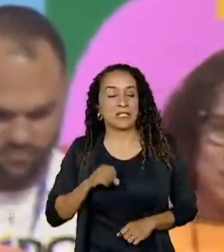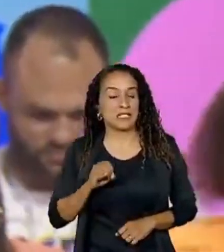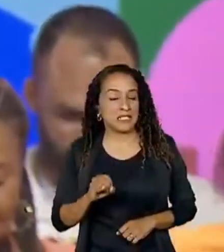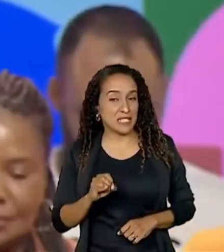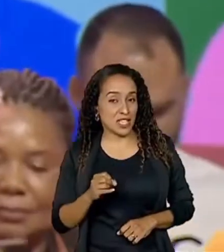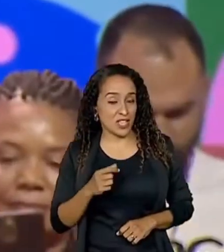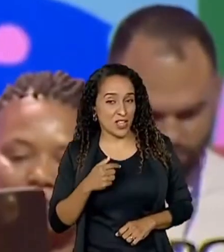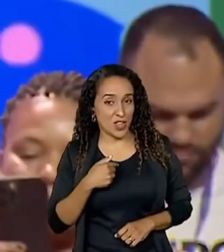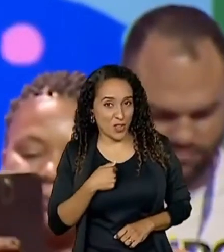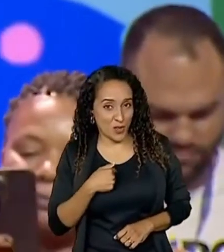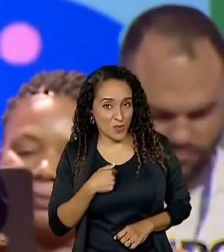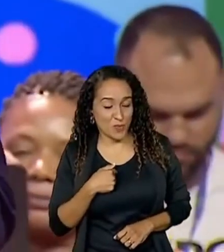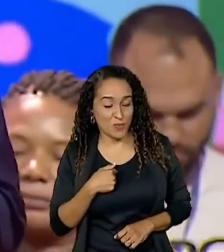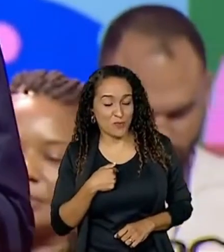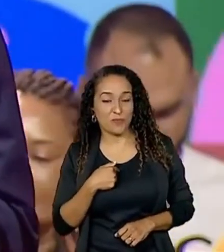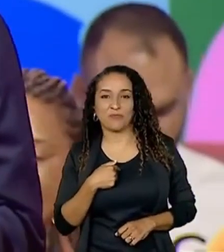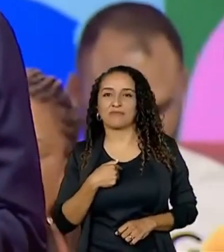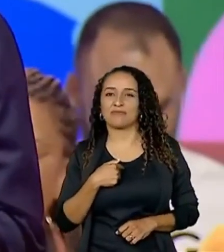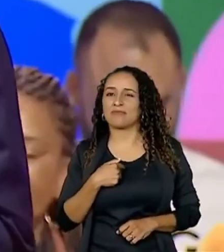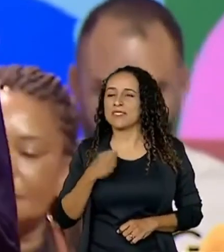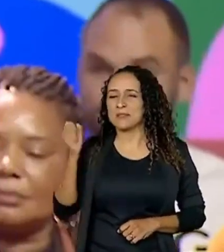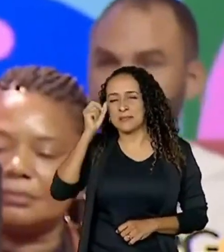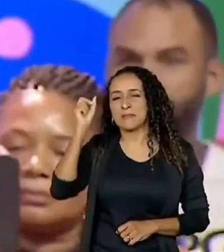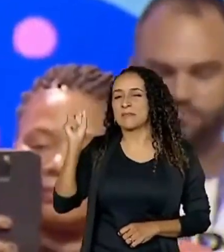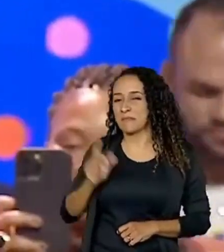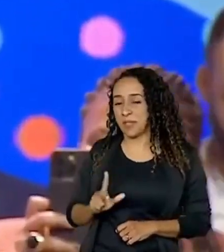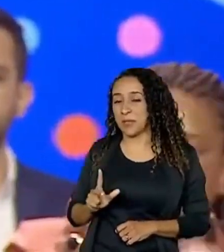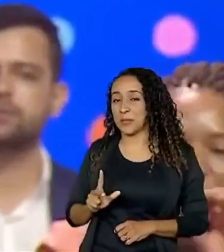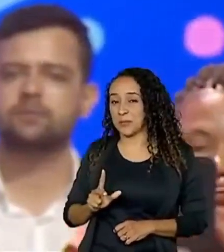fosse tão esperto